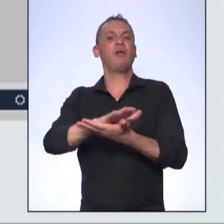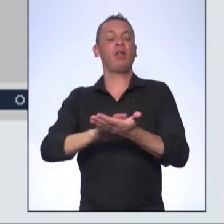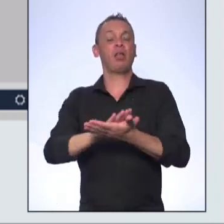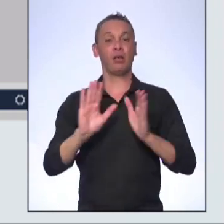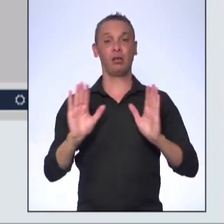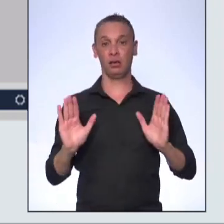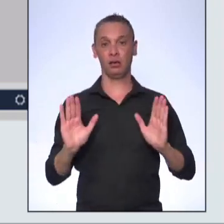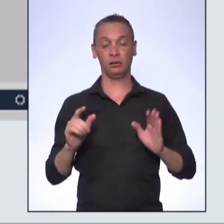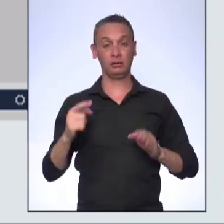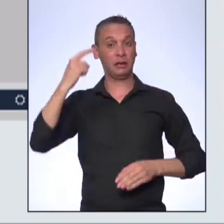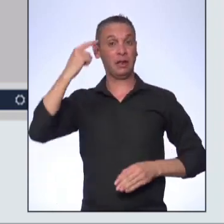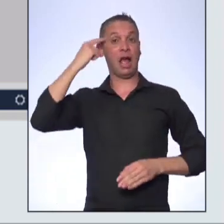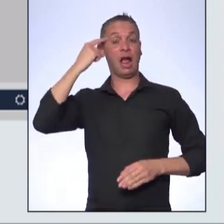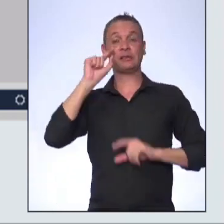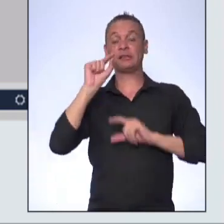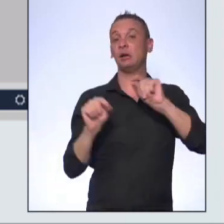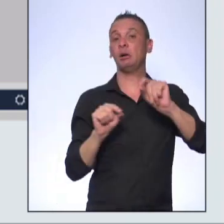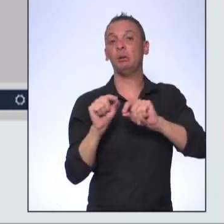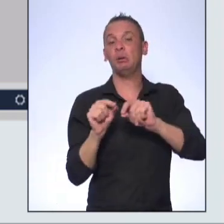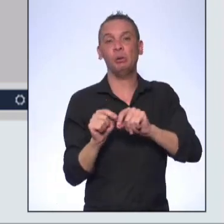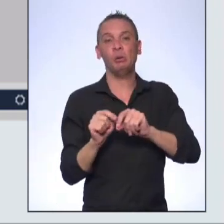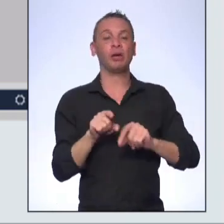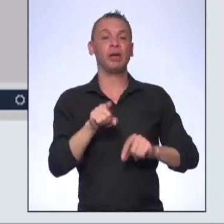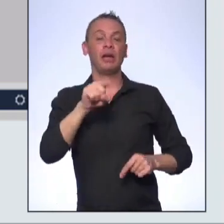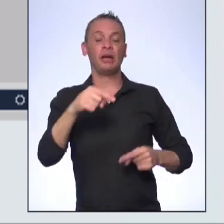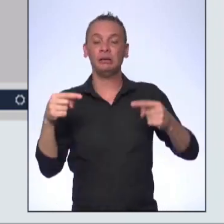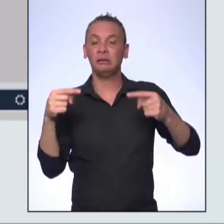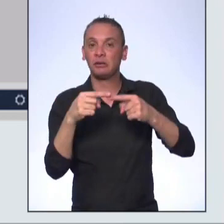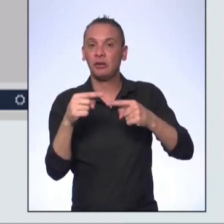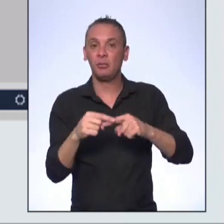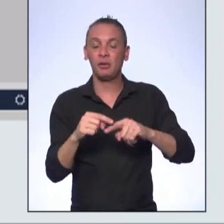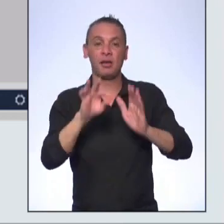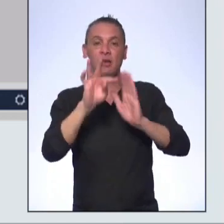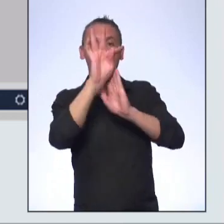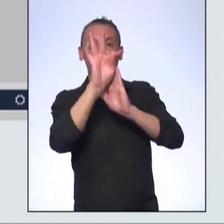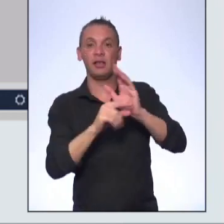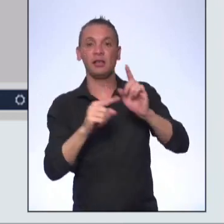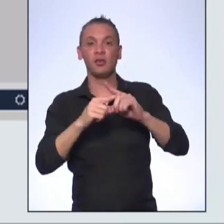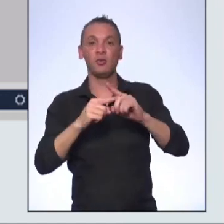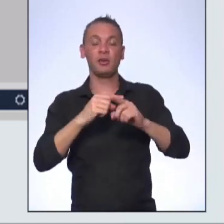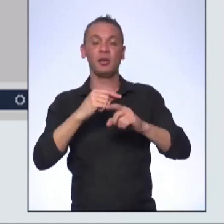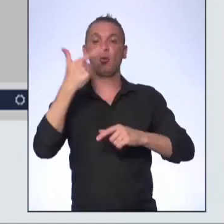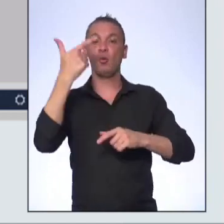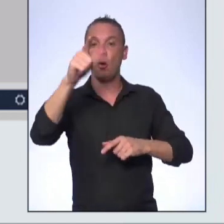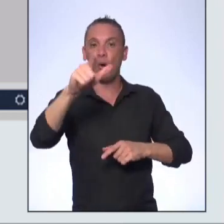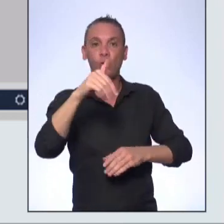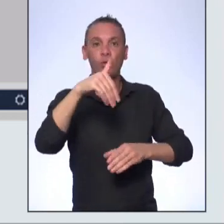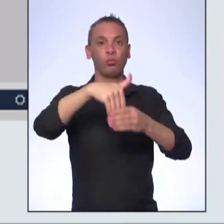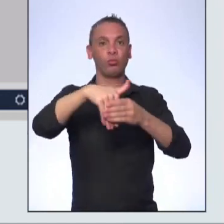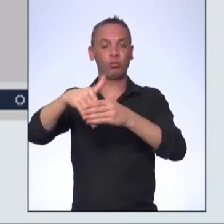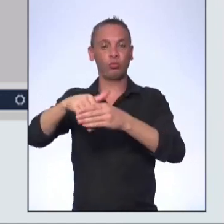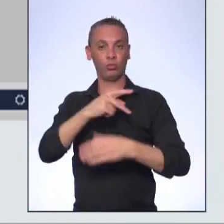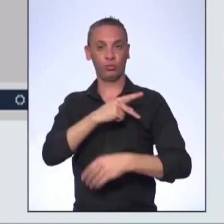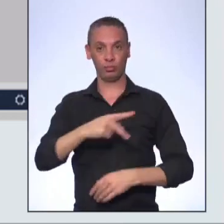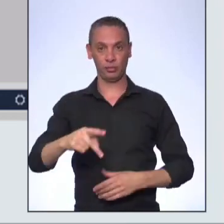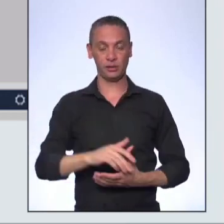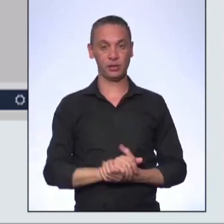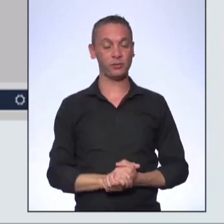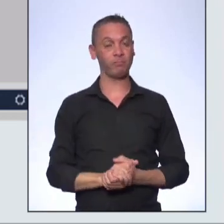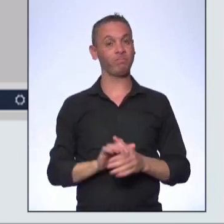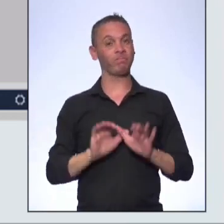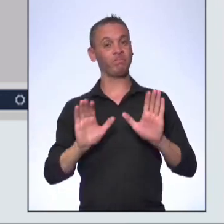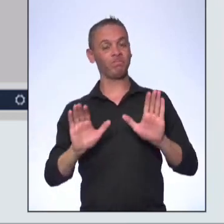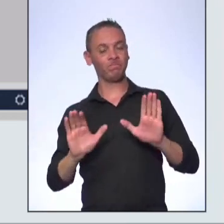sua interpretação, o texto constitucional só tinha validade para o próximo mandato presidencial. Diante